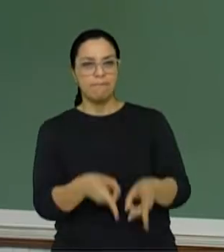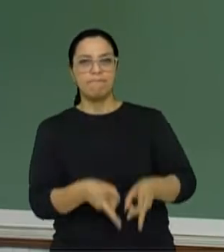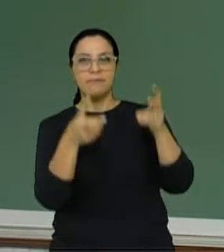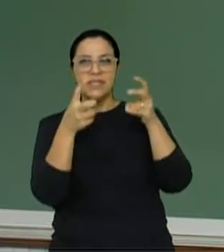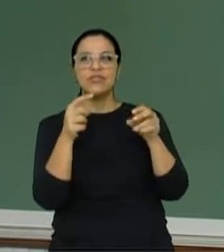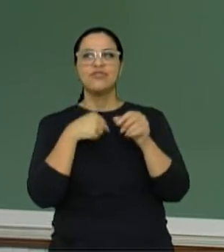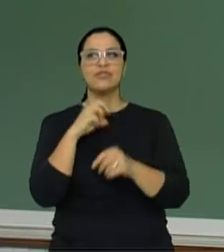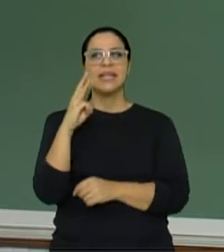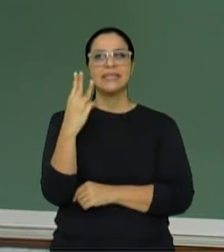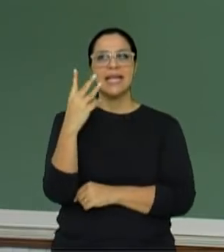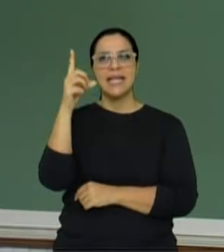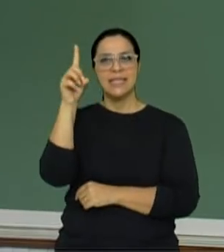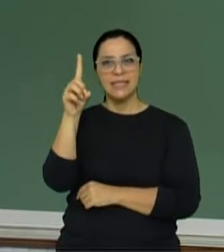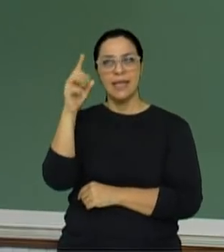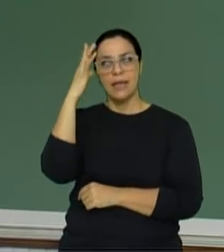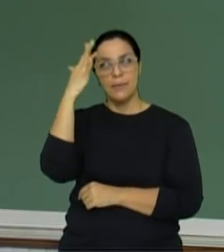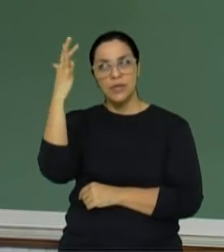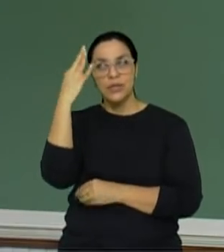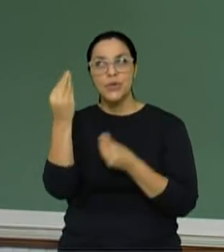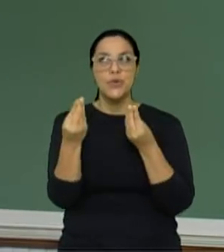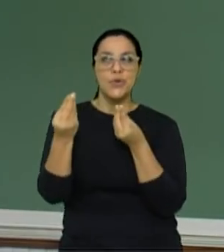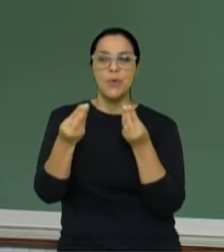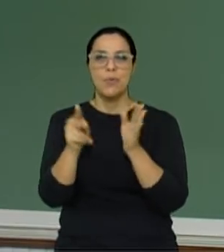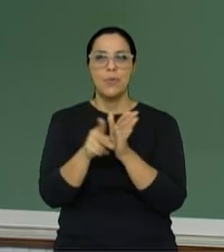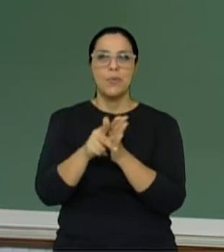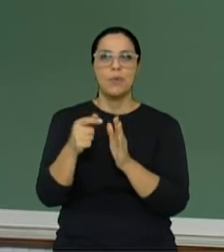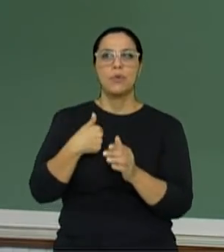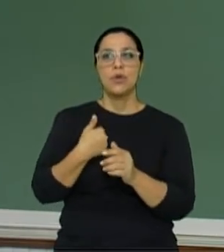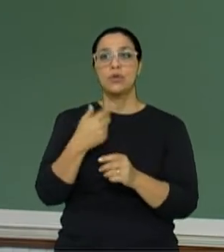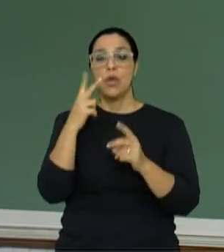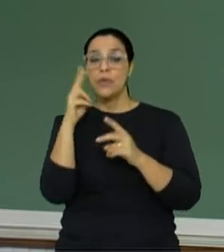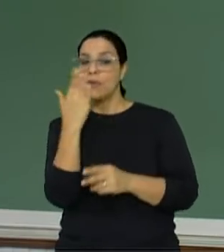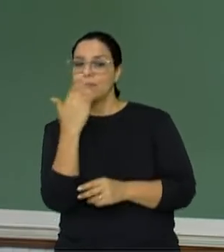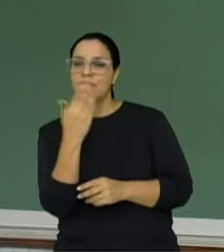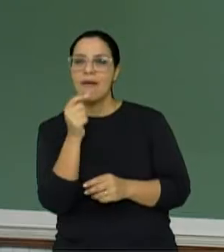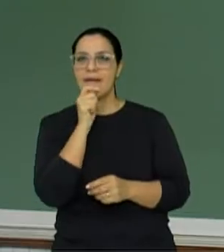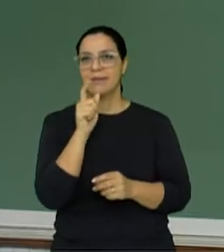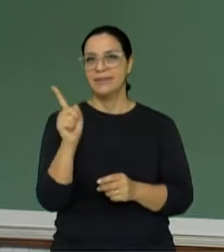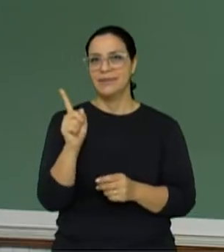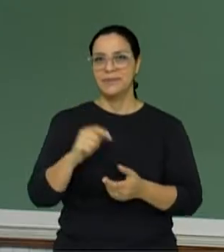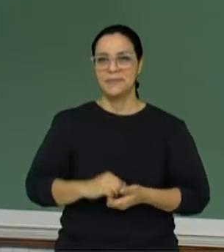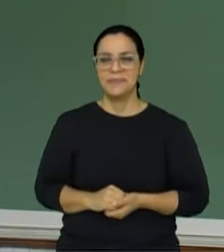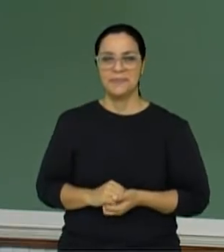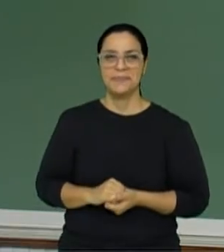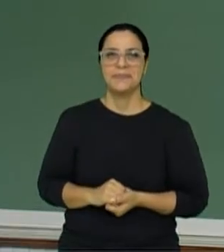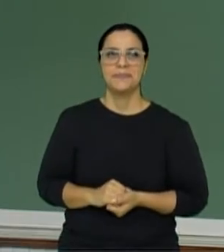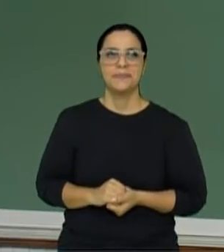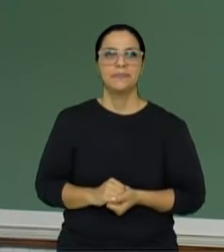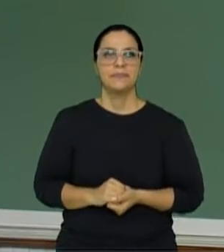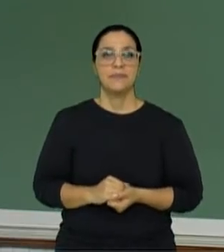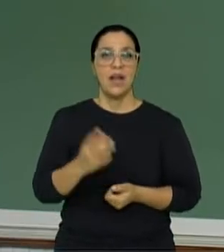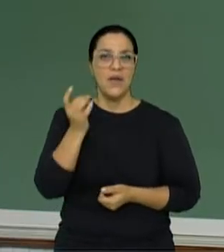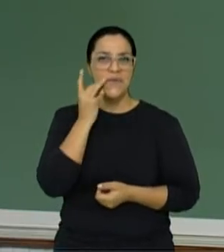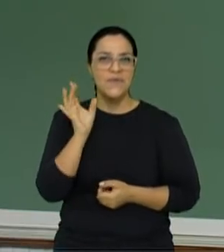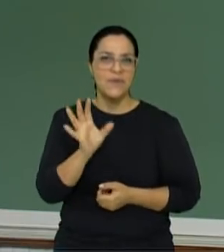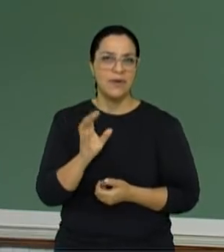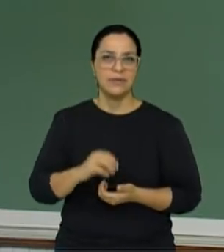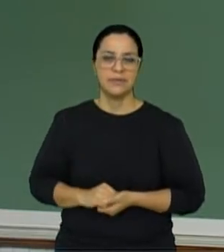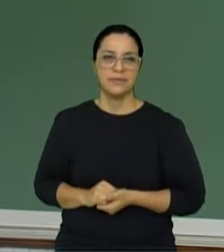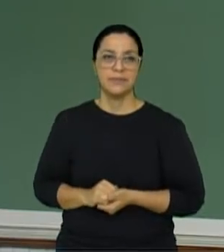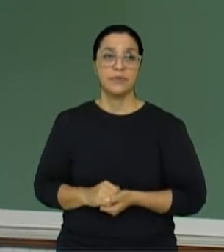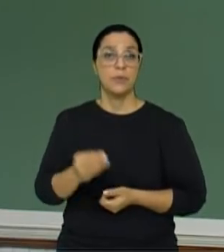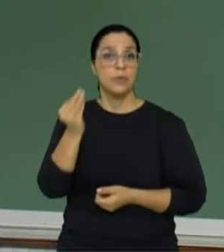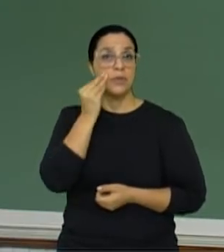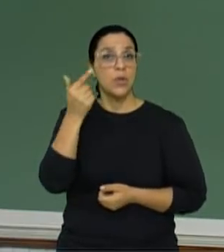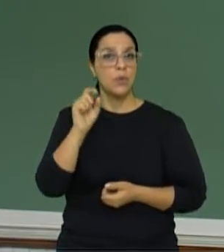realmente tridimensional e imaginar o que está no lado que a gente não consegue enxergar na figura. Beleza? Fácil, né?